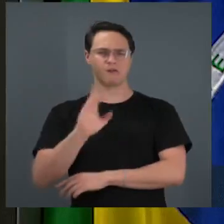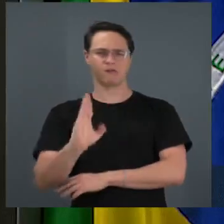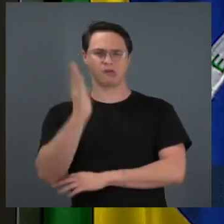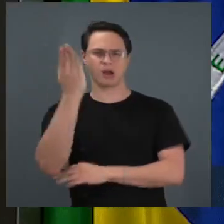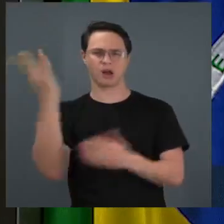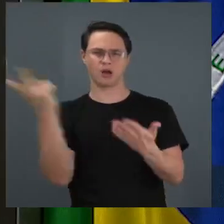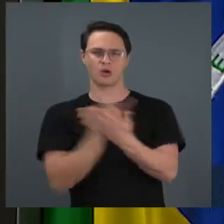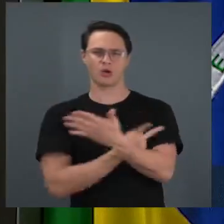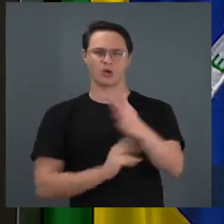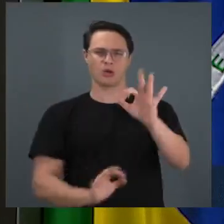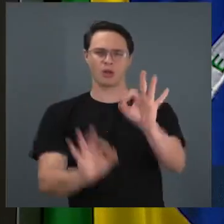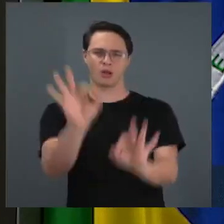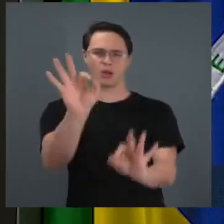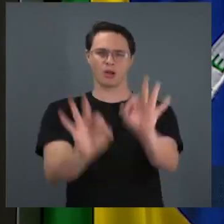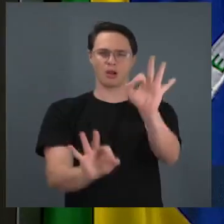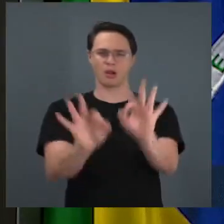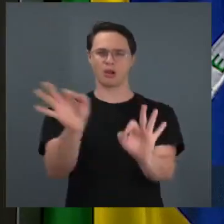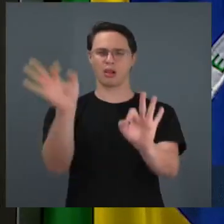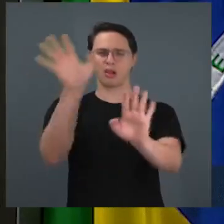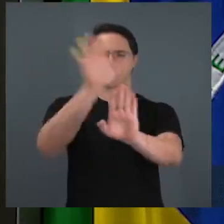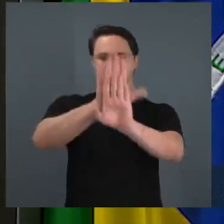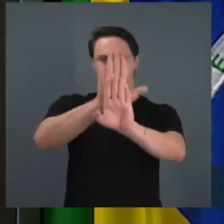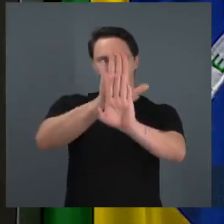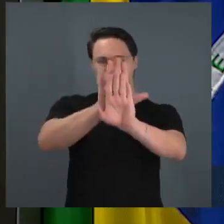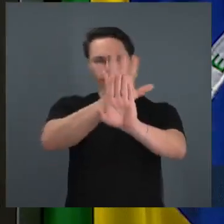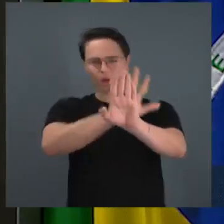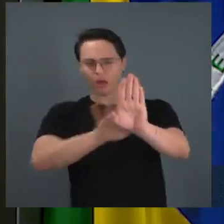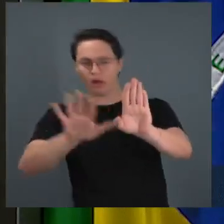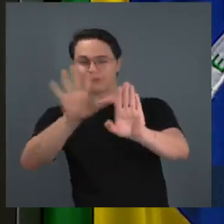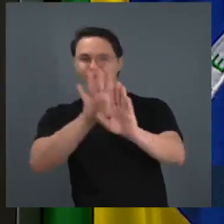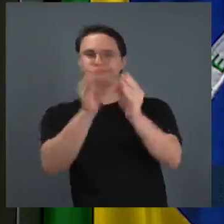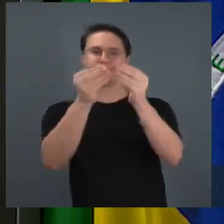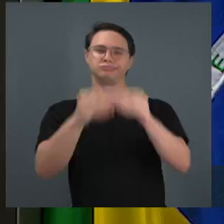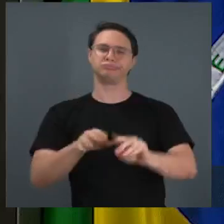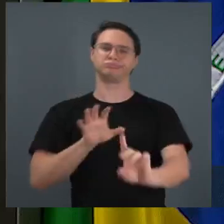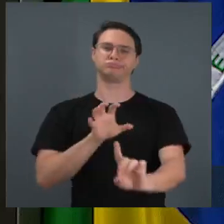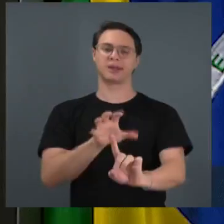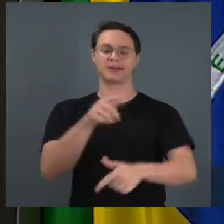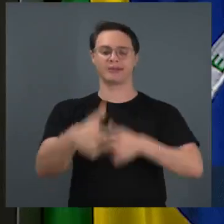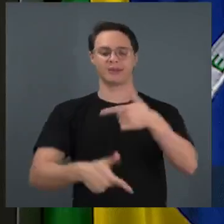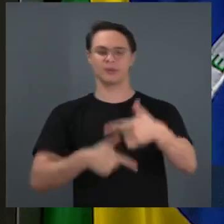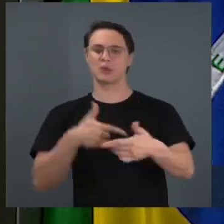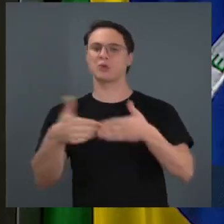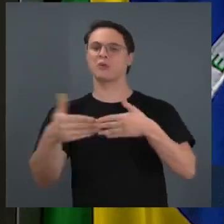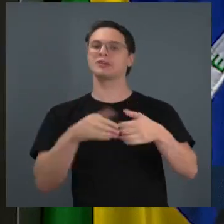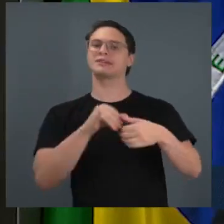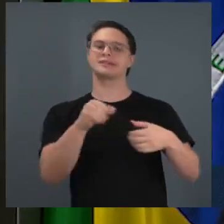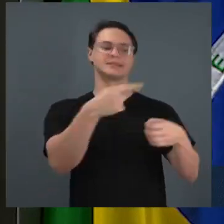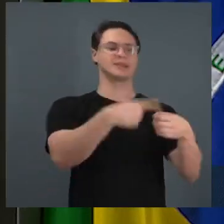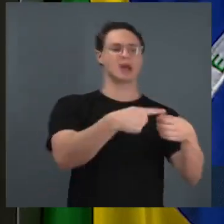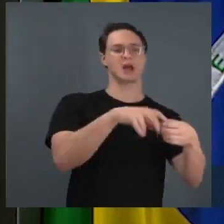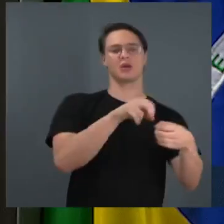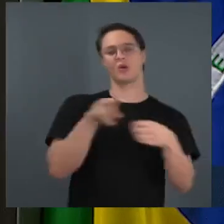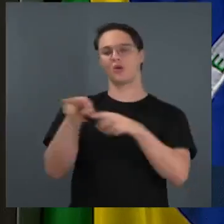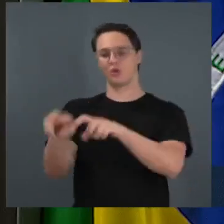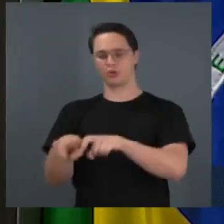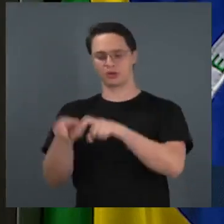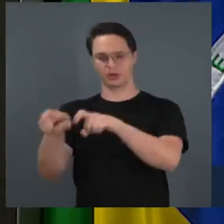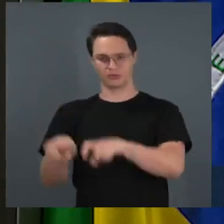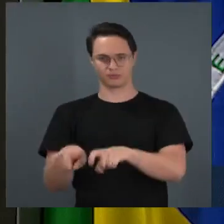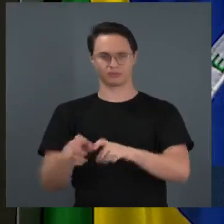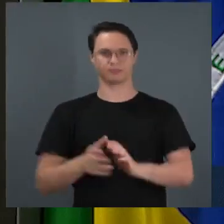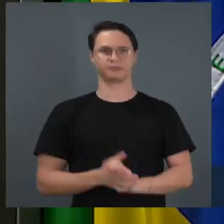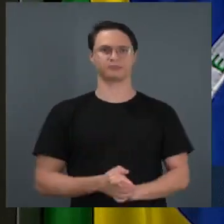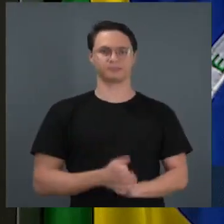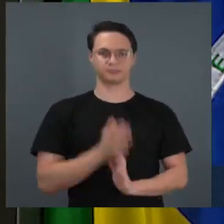sendo montadas, trazendo prejuízo enorme para os trabalhadores do campo e da cidade. Senhor presidente, nos